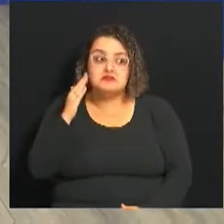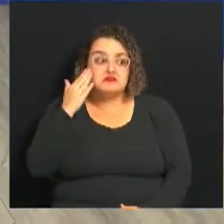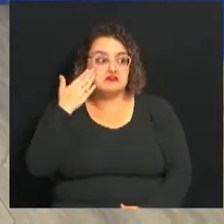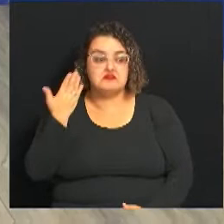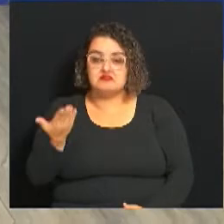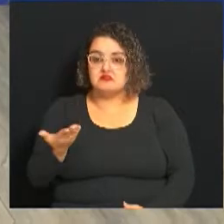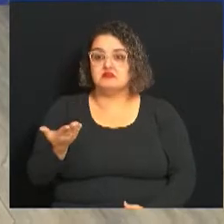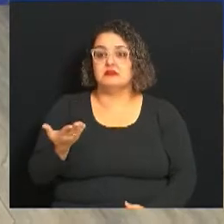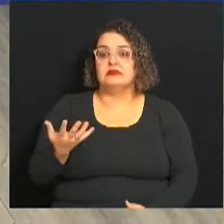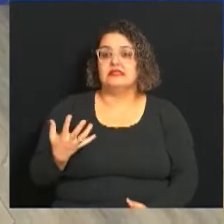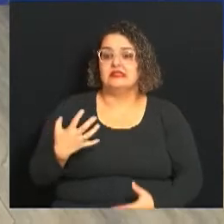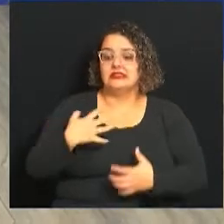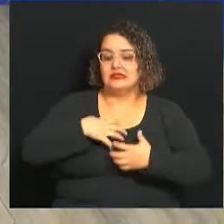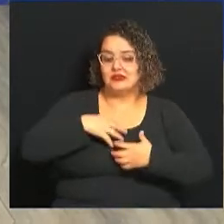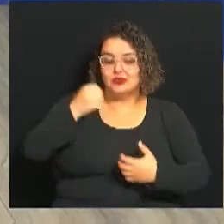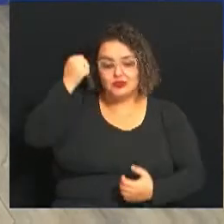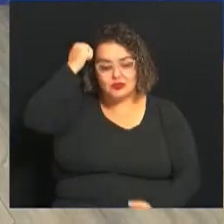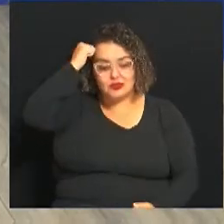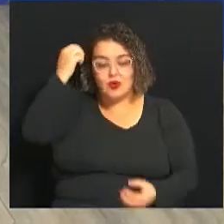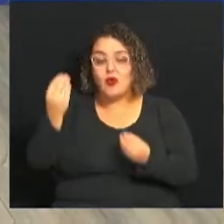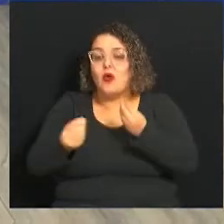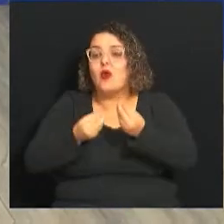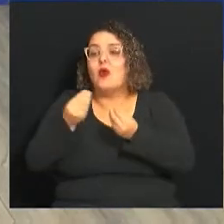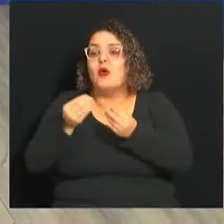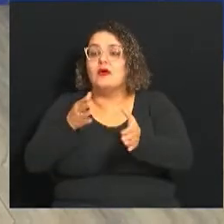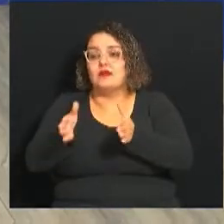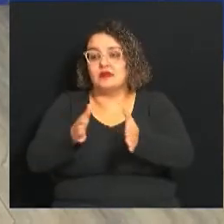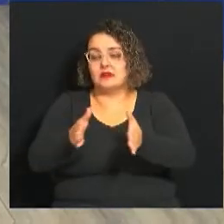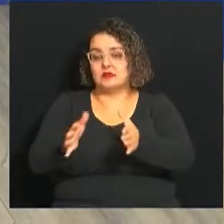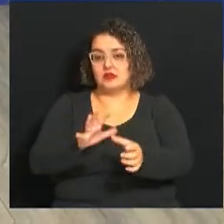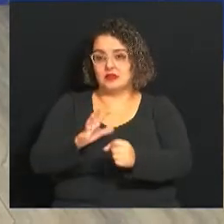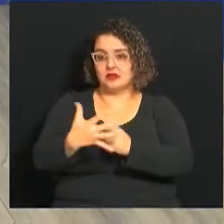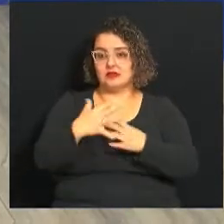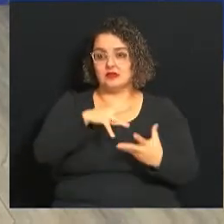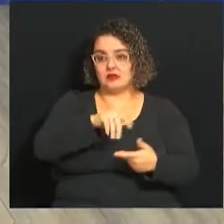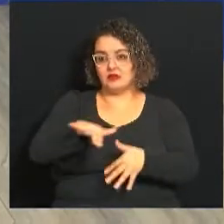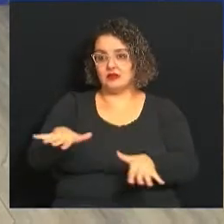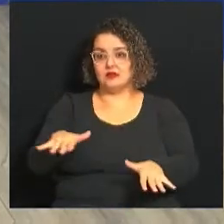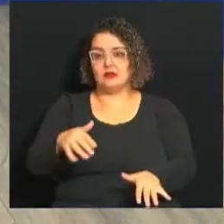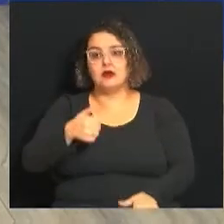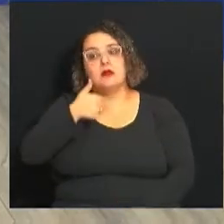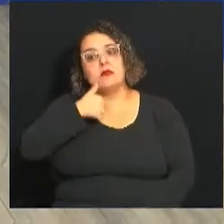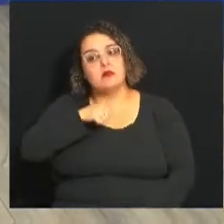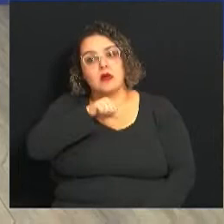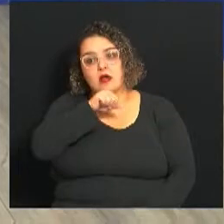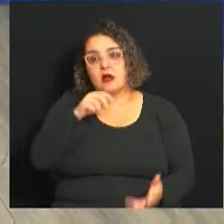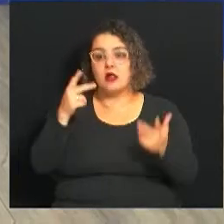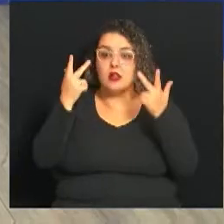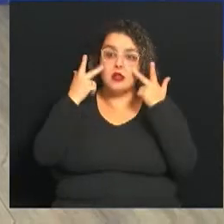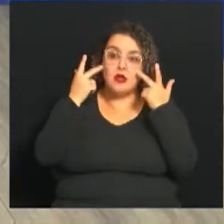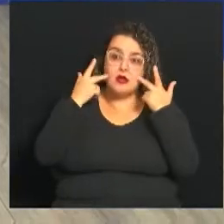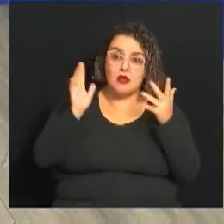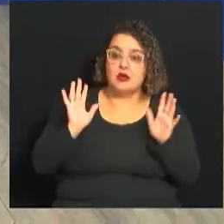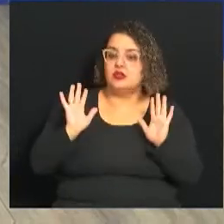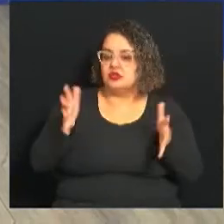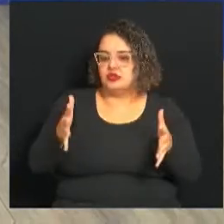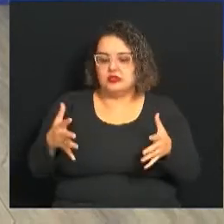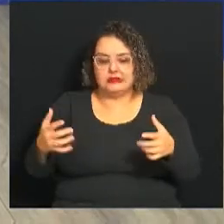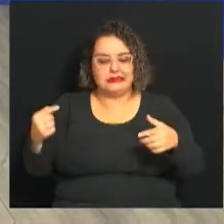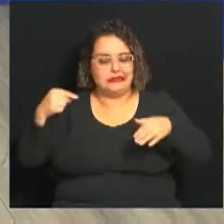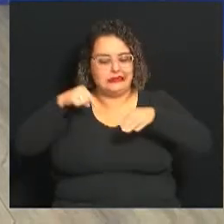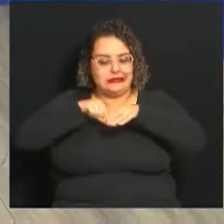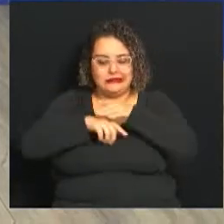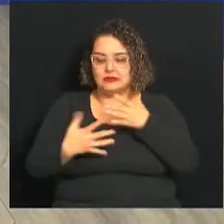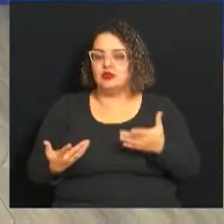se culpar. Como é que foi este período de pandemia para essa mãe que naturalmente, né, que talvez já esteja enraizada aí, uma